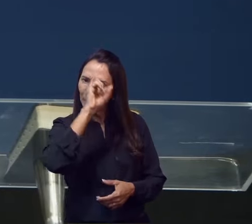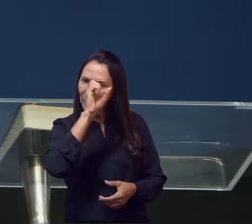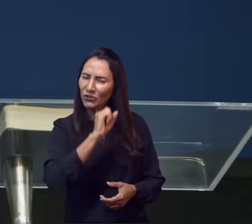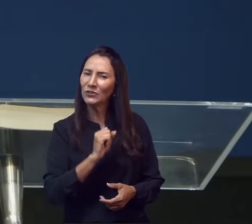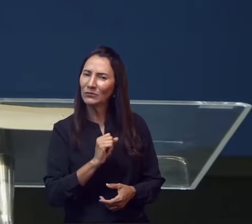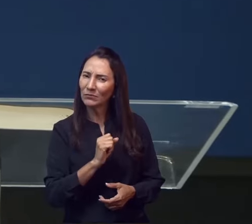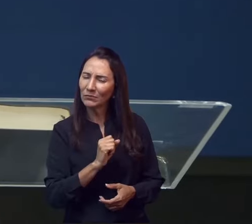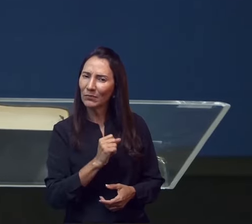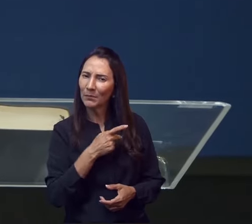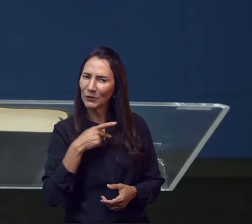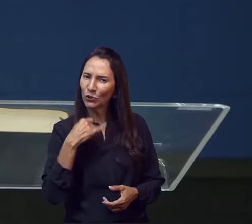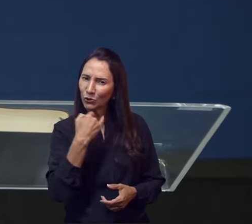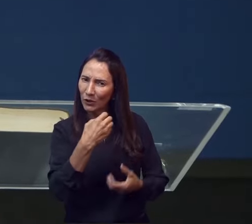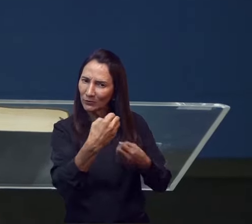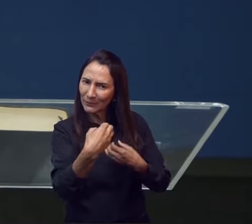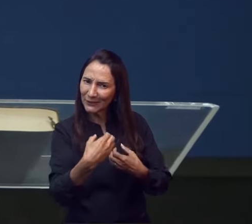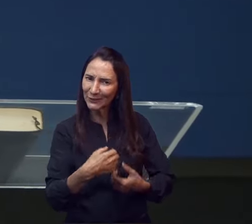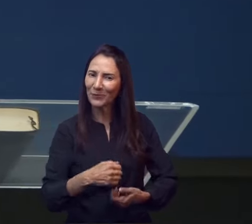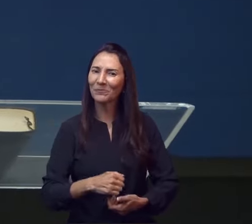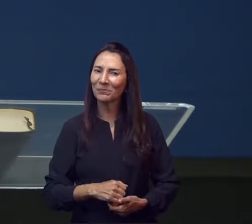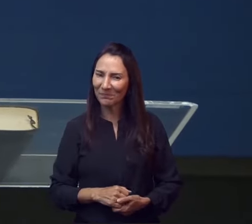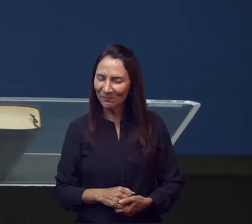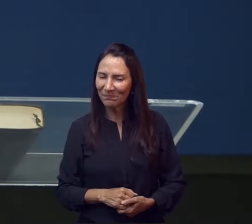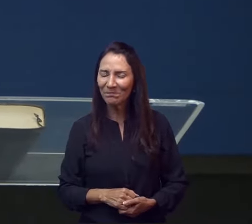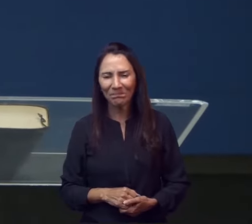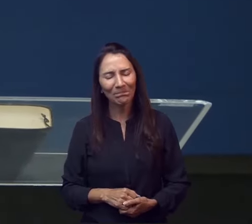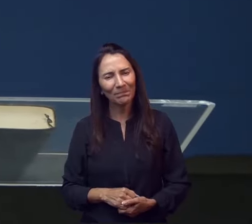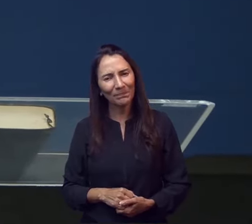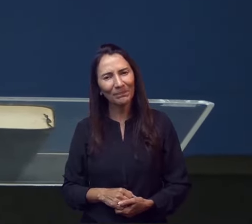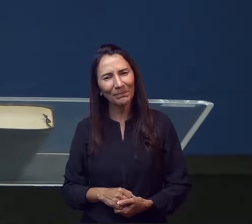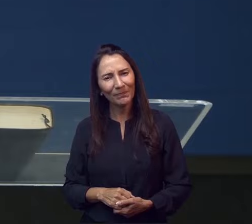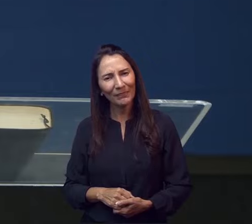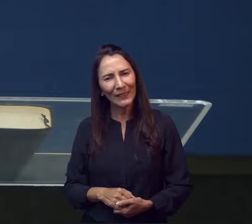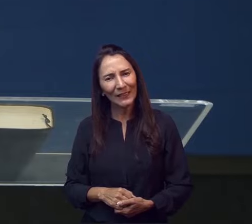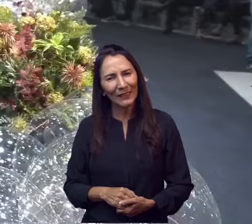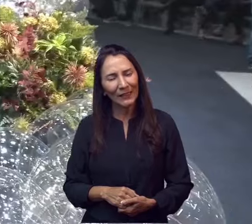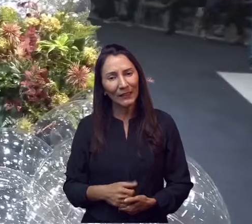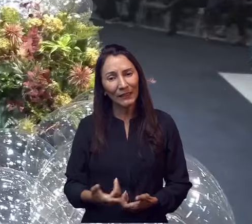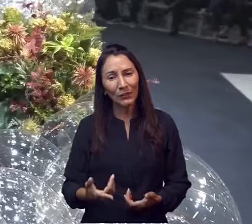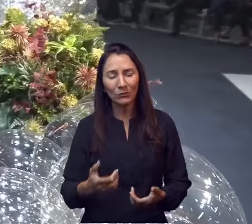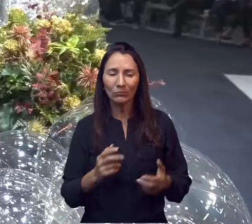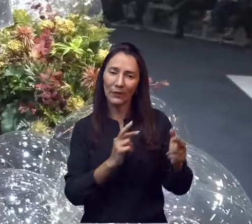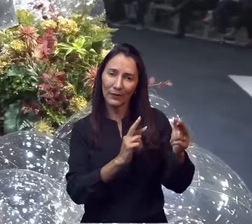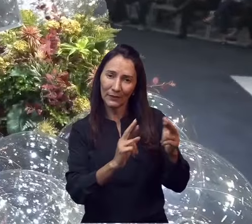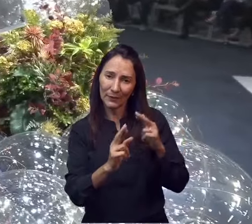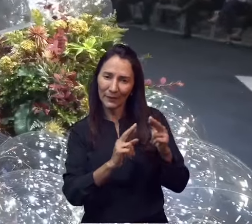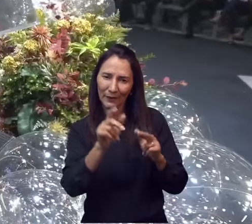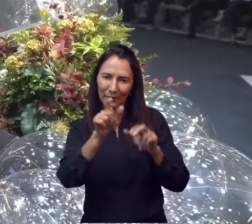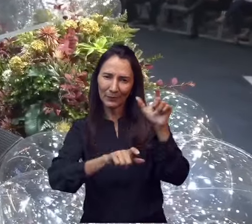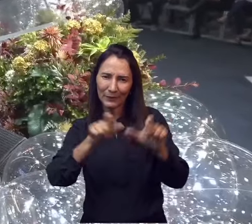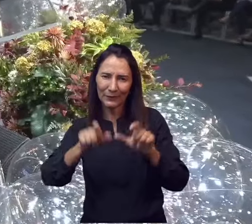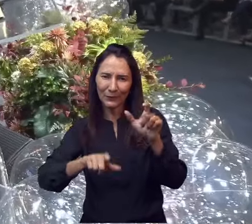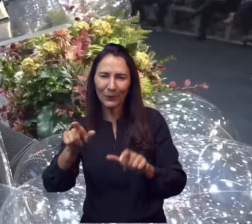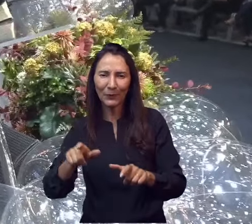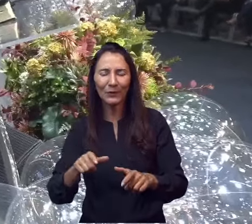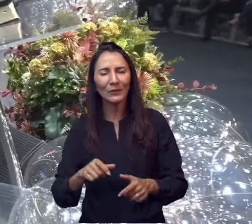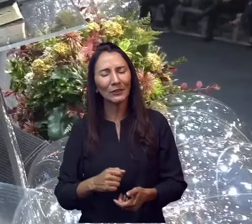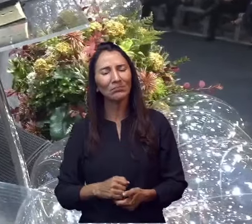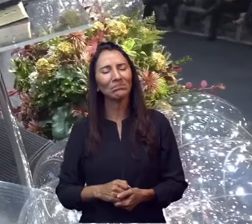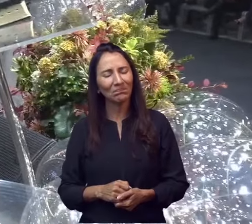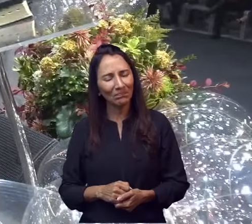aprendendo com o pastor Jorge né aprendendo a lidar com pessoas né Eu acho